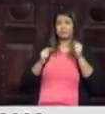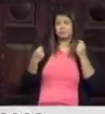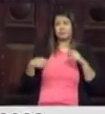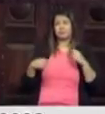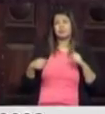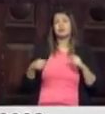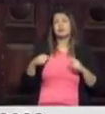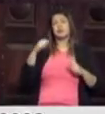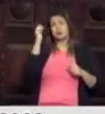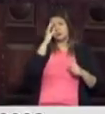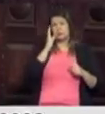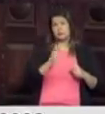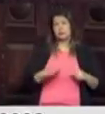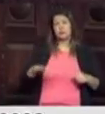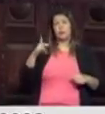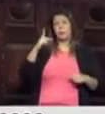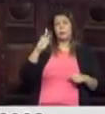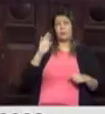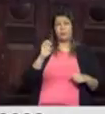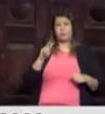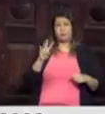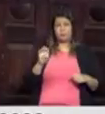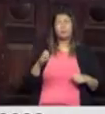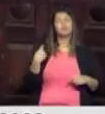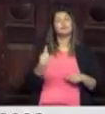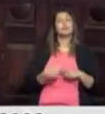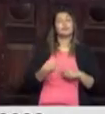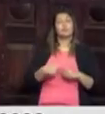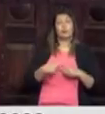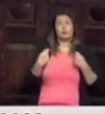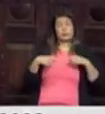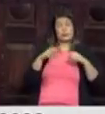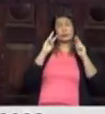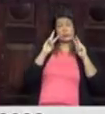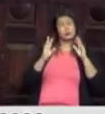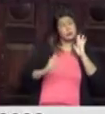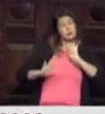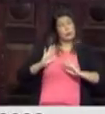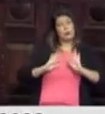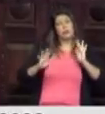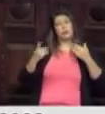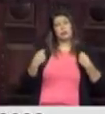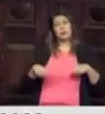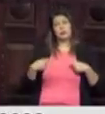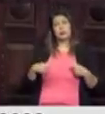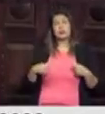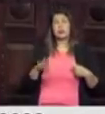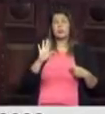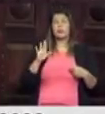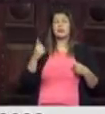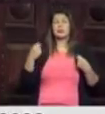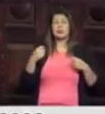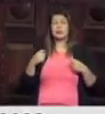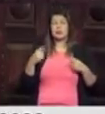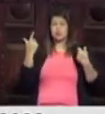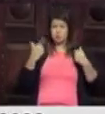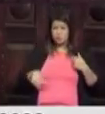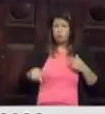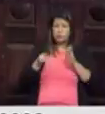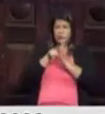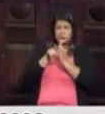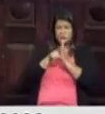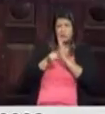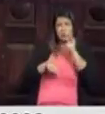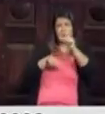previdenciário nacional. Qual é o caminho? Isso tem que ser visto com muito cuidado. Agora, a necessidade de reavaliação do